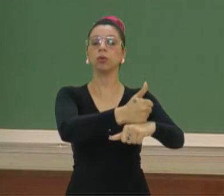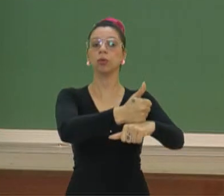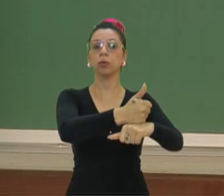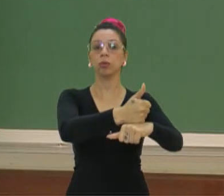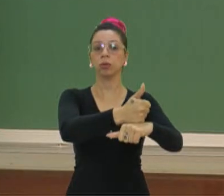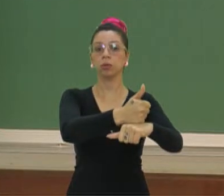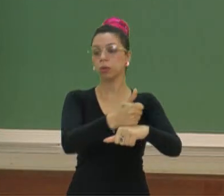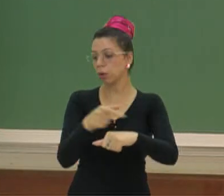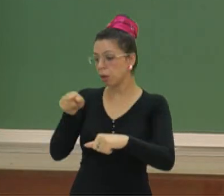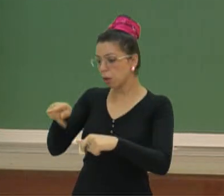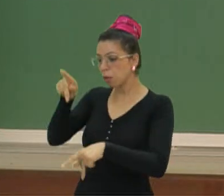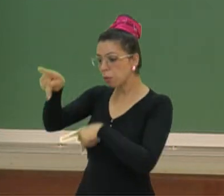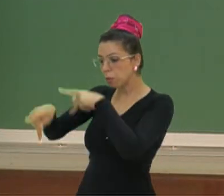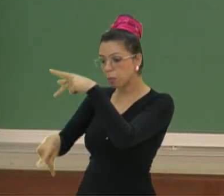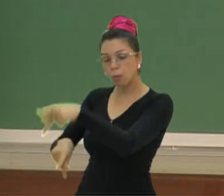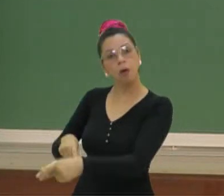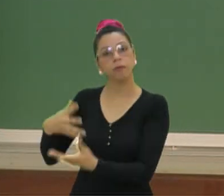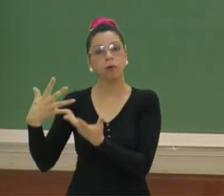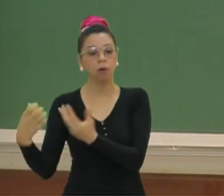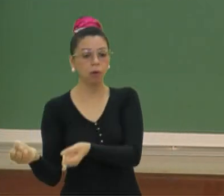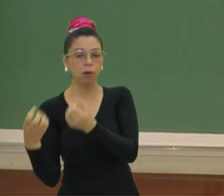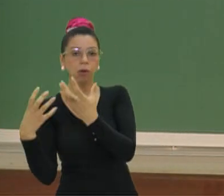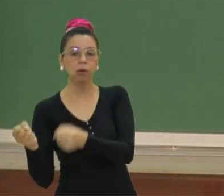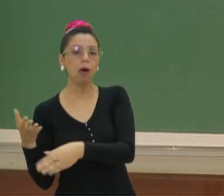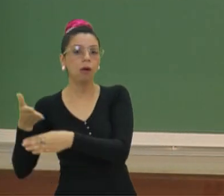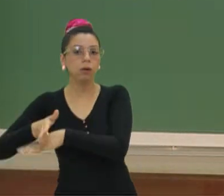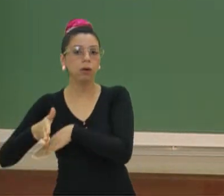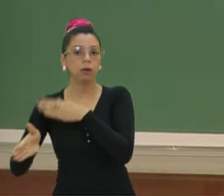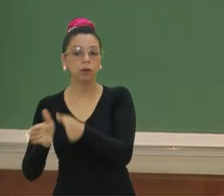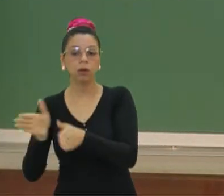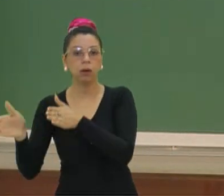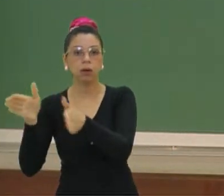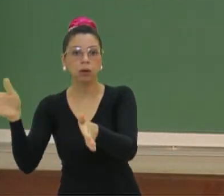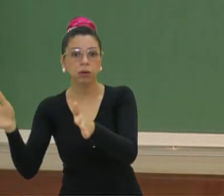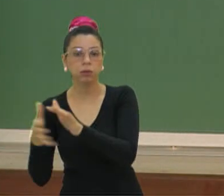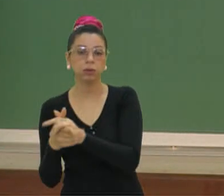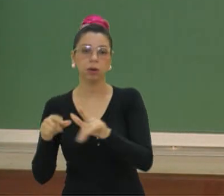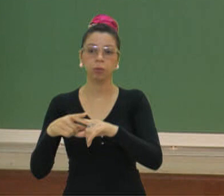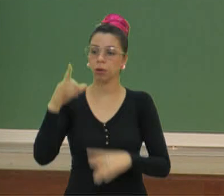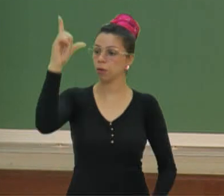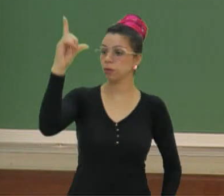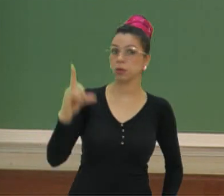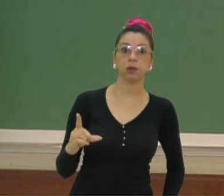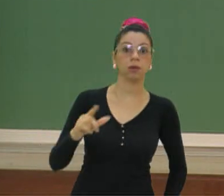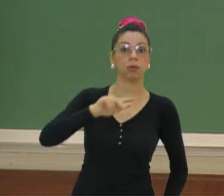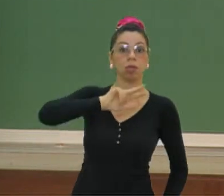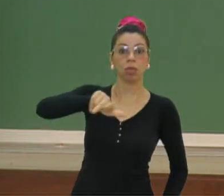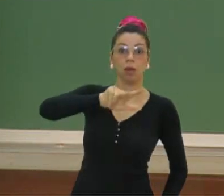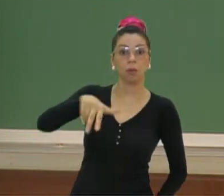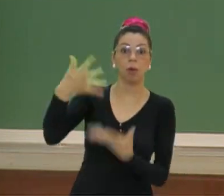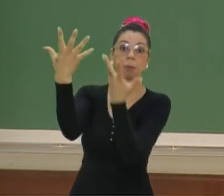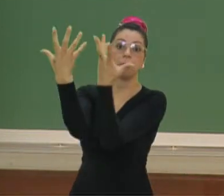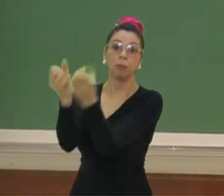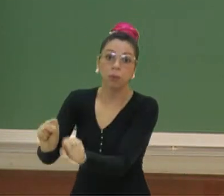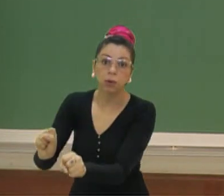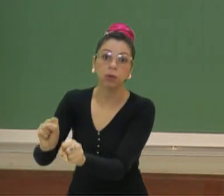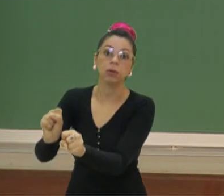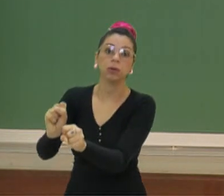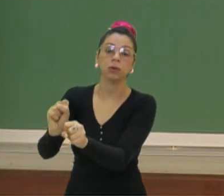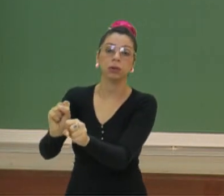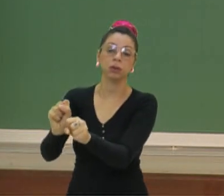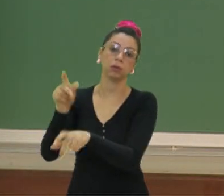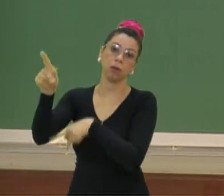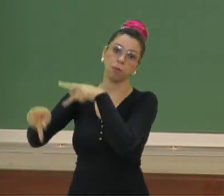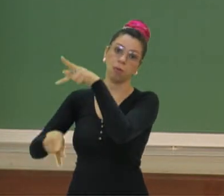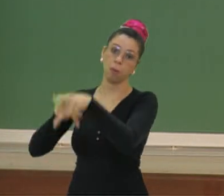ao povo ter direitos, dá a impressão de que o direito não é uma conquista popular, mas que é uma doação que veio de cima